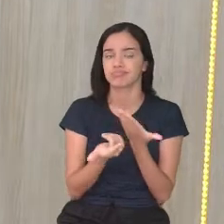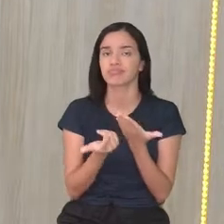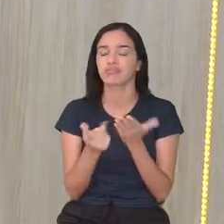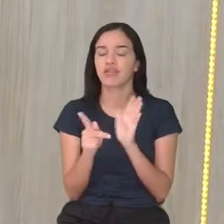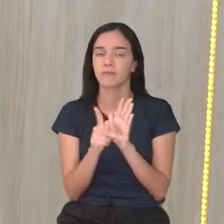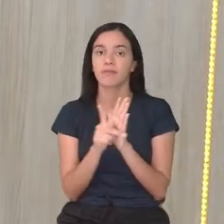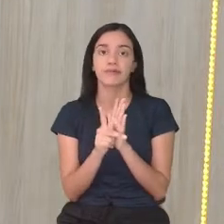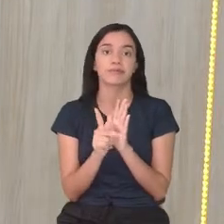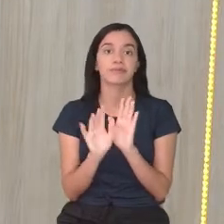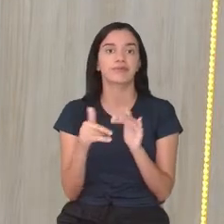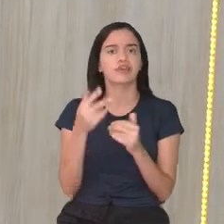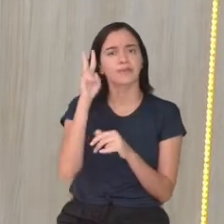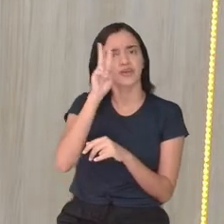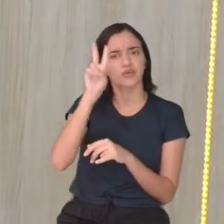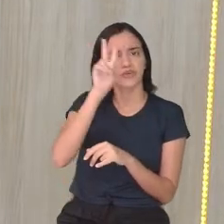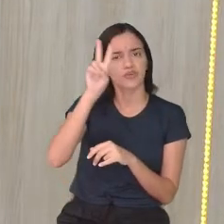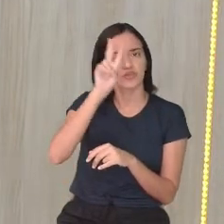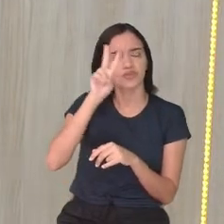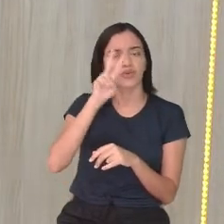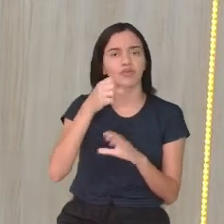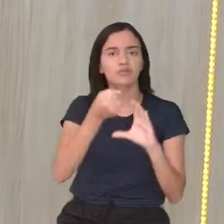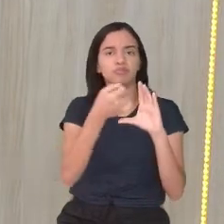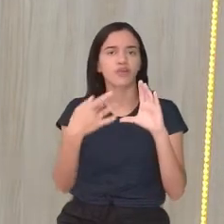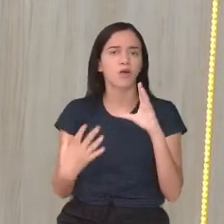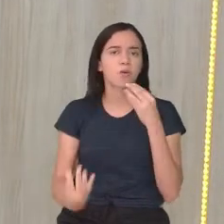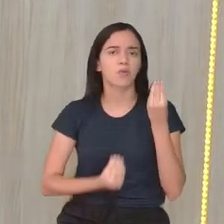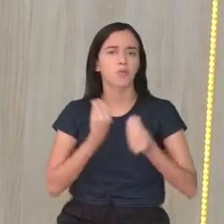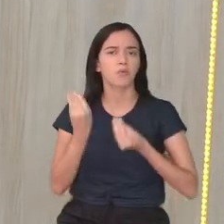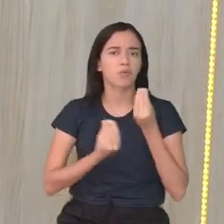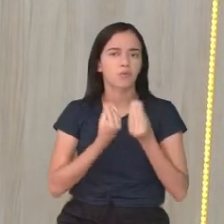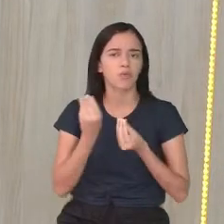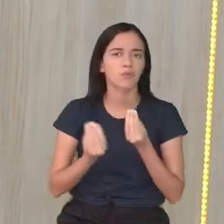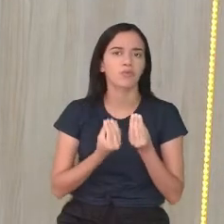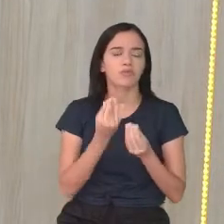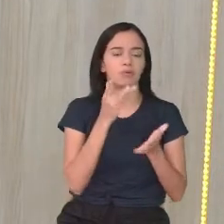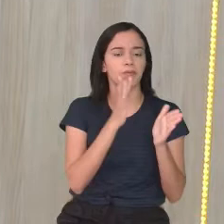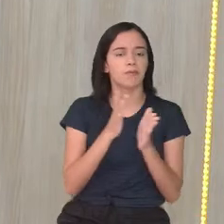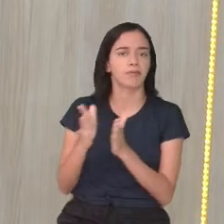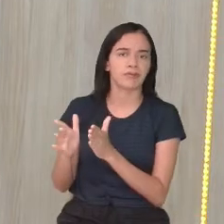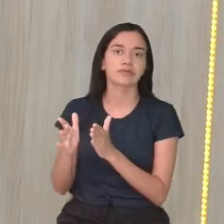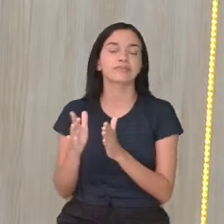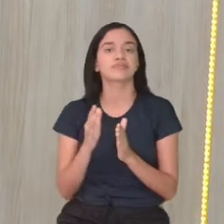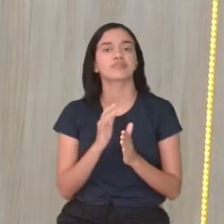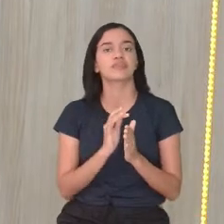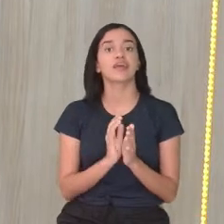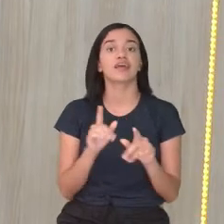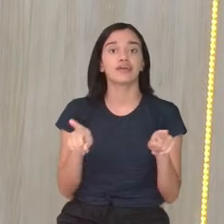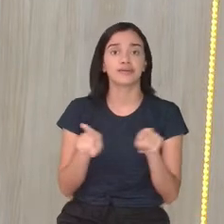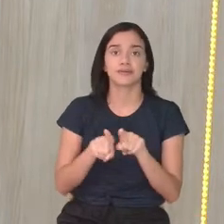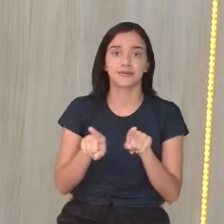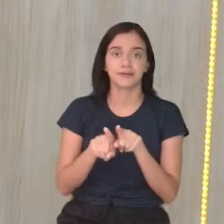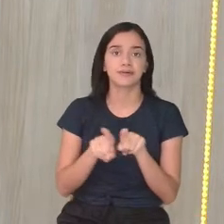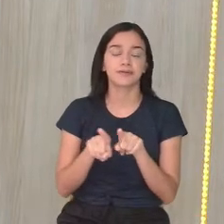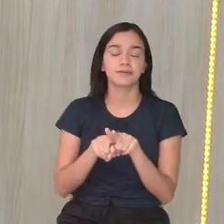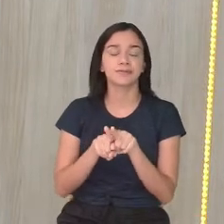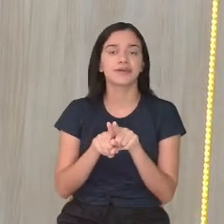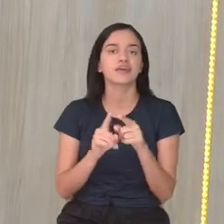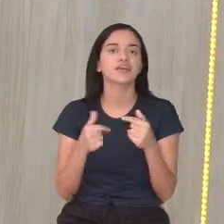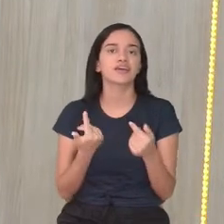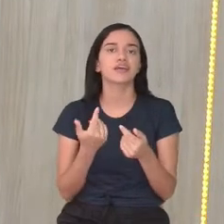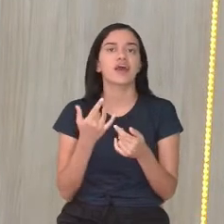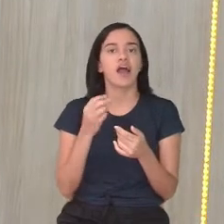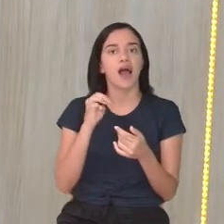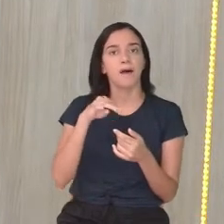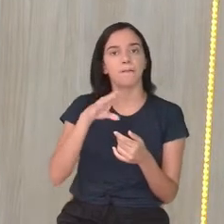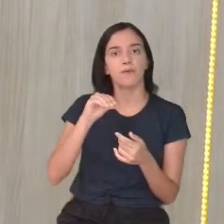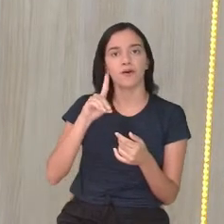história, né? A história e as classificações, como é que a gente pode classificar e dividir aí essa modalidade,